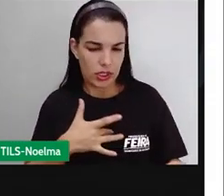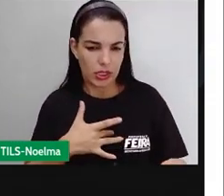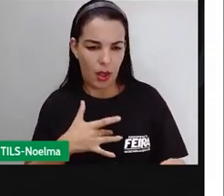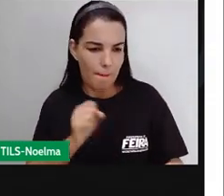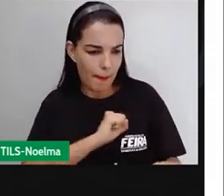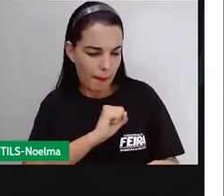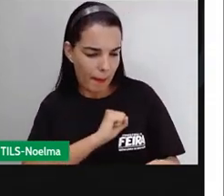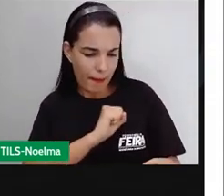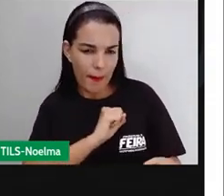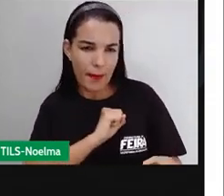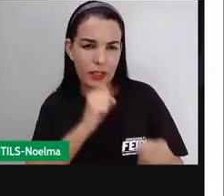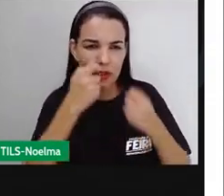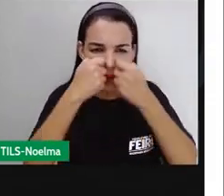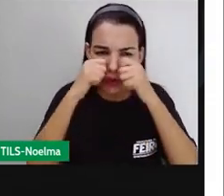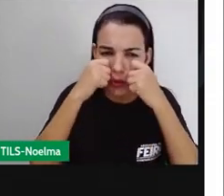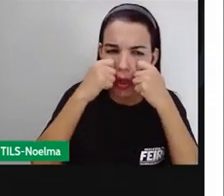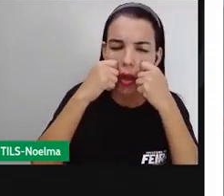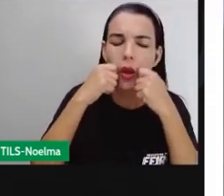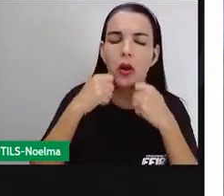chora amargamente.